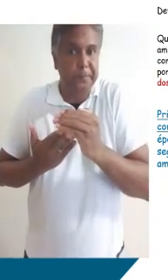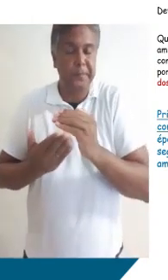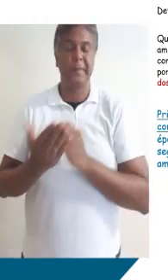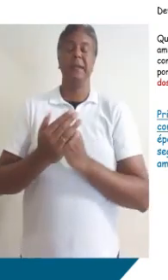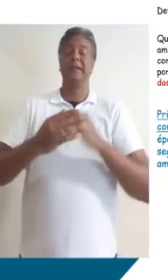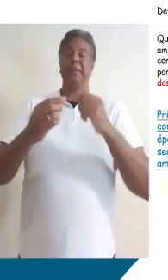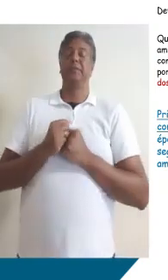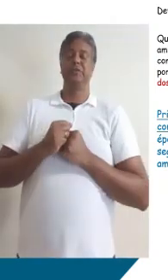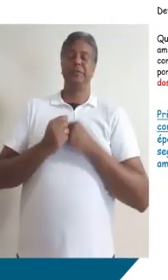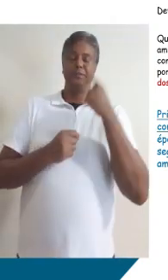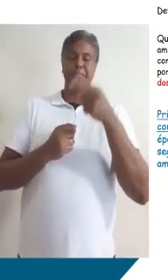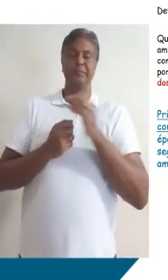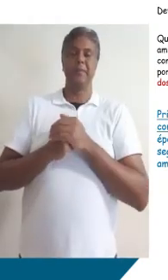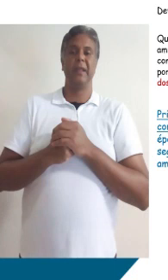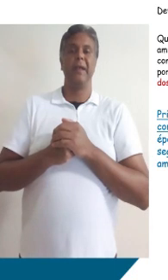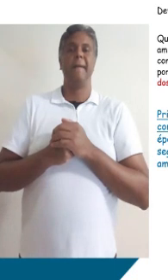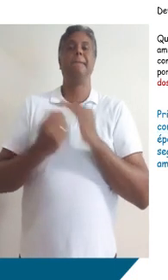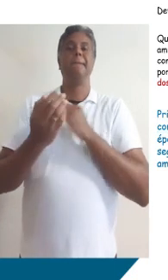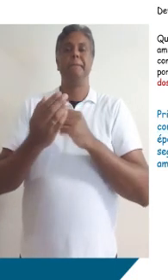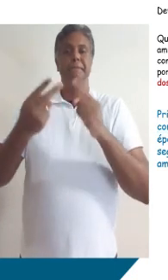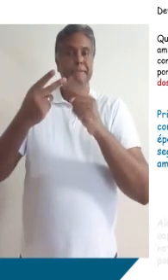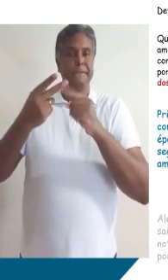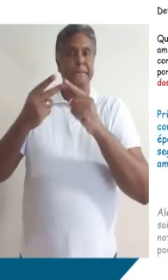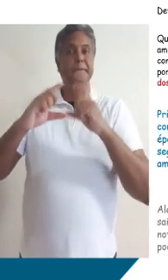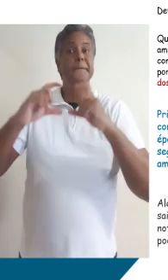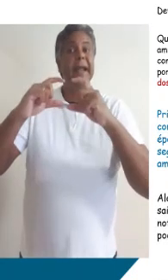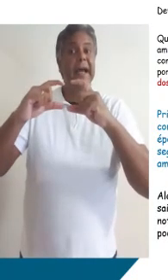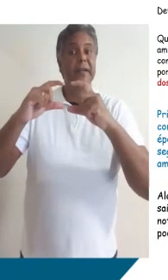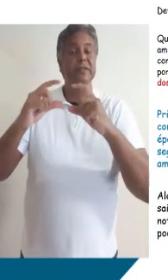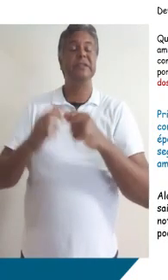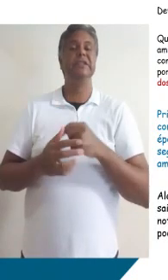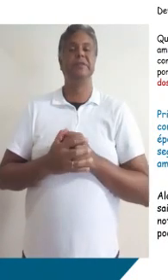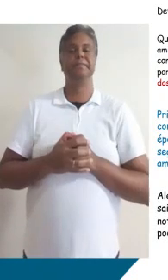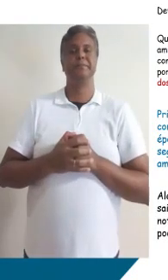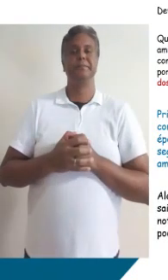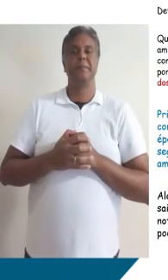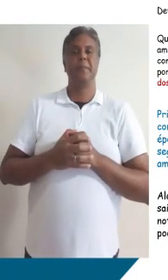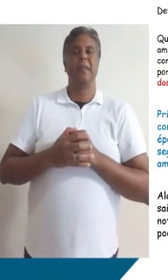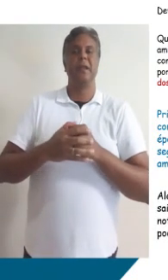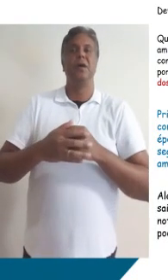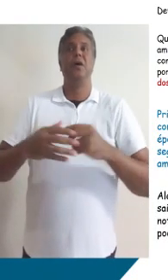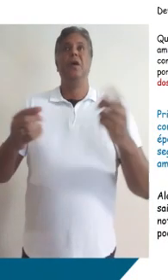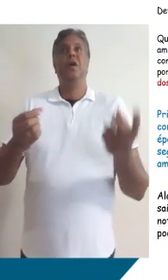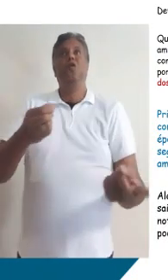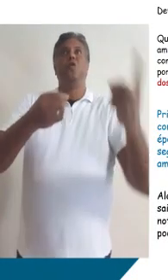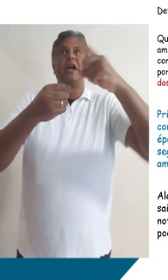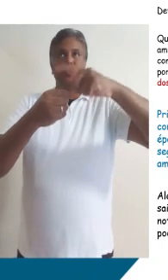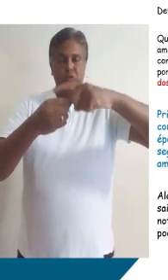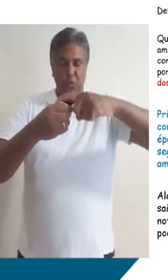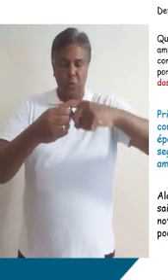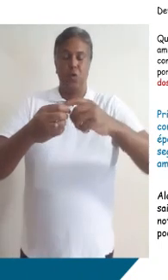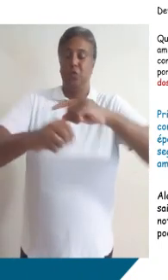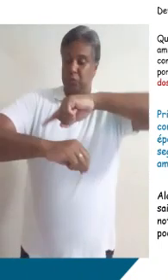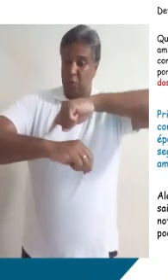desenvolvimento. Então vamos ao parágrafo seguinte. Além disso, o retorno em horário anterior ao estipulado